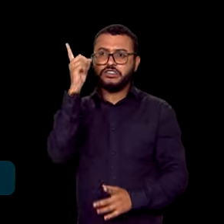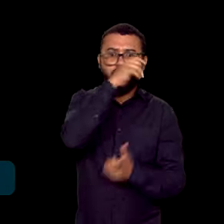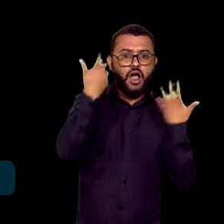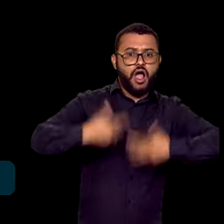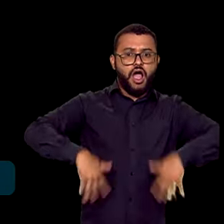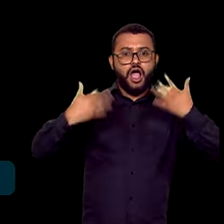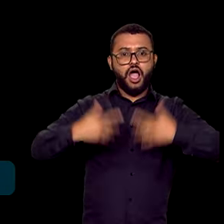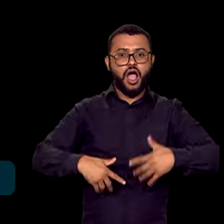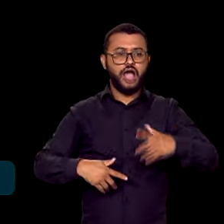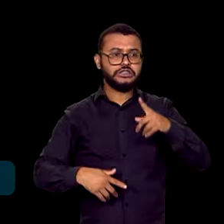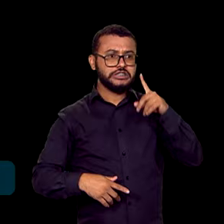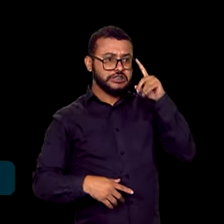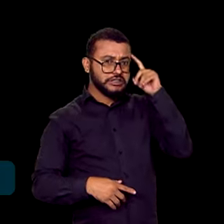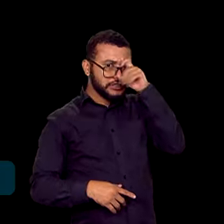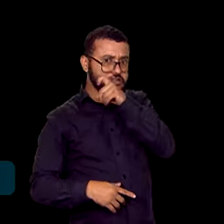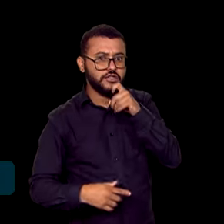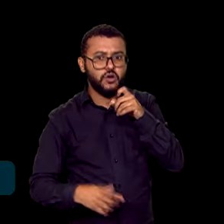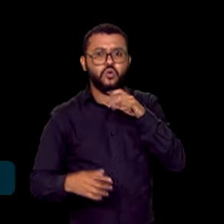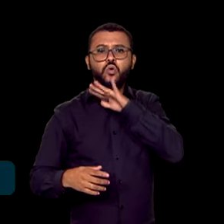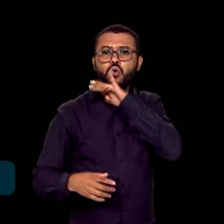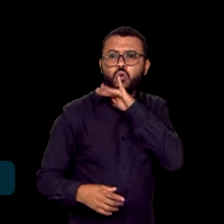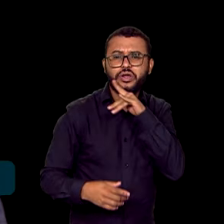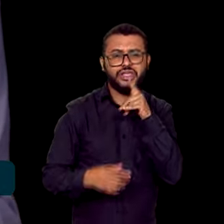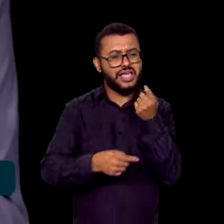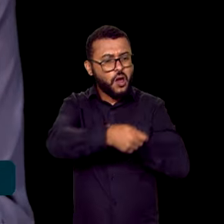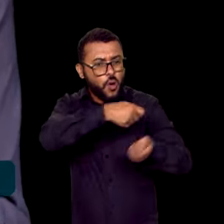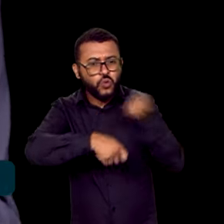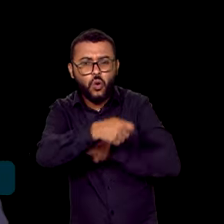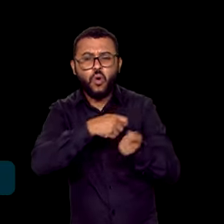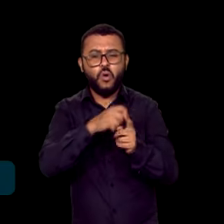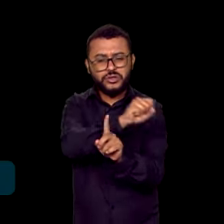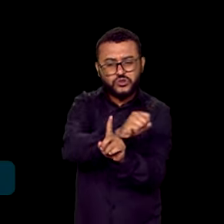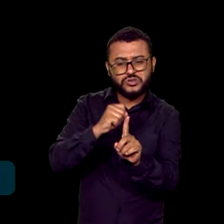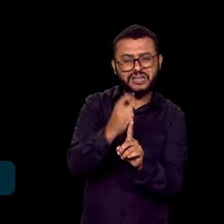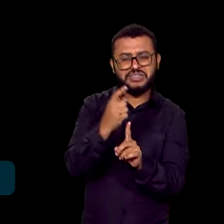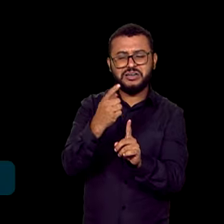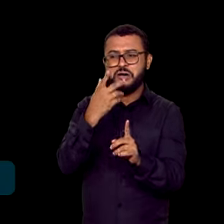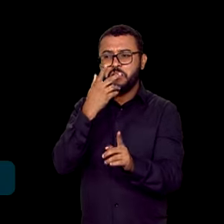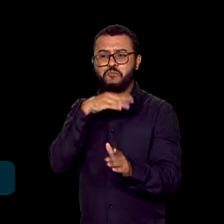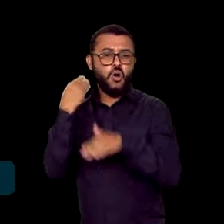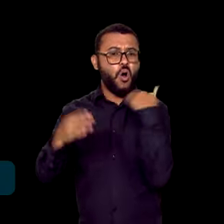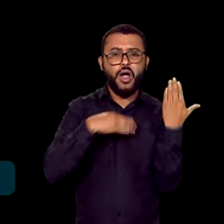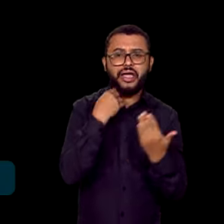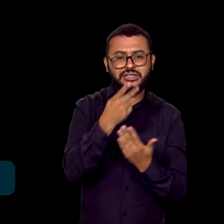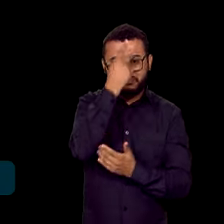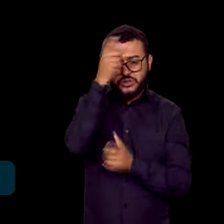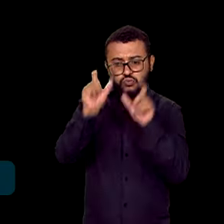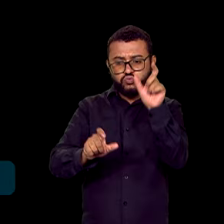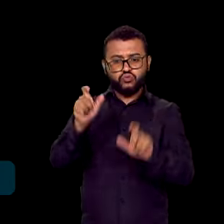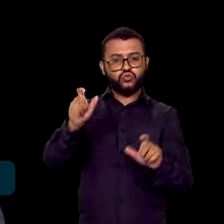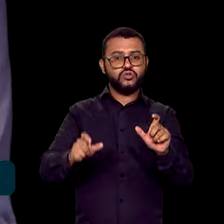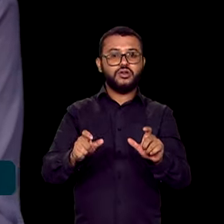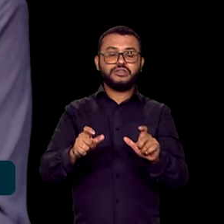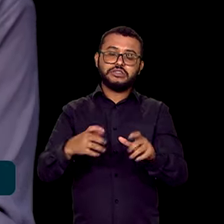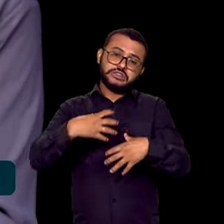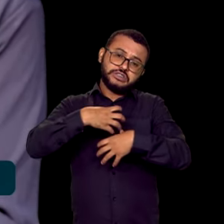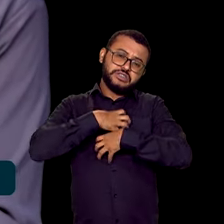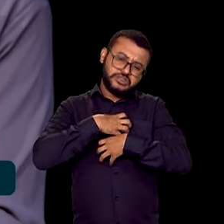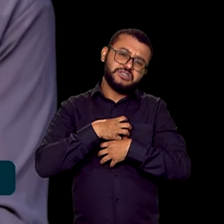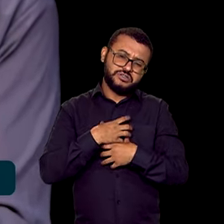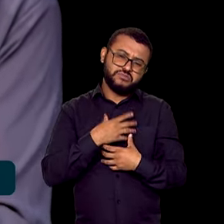e situações terríveis, econômicas, sociais, em perdas de vida, em todos os